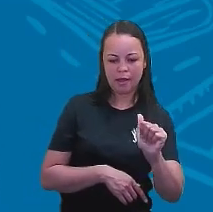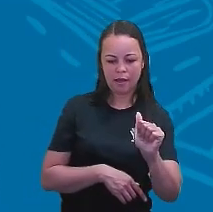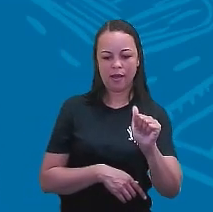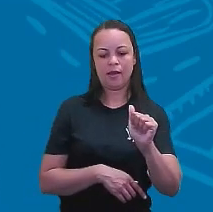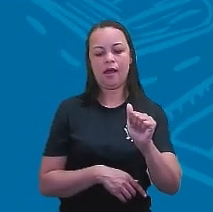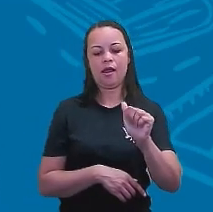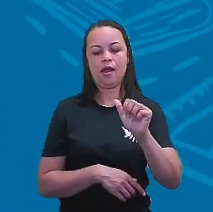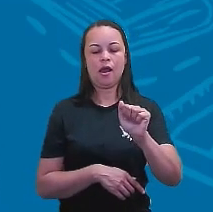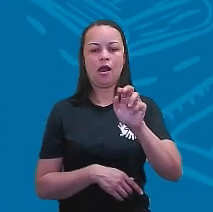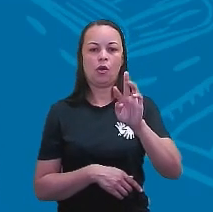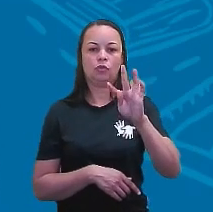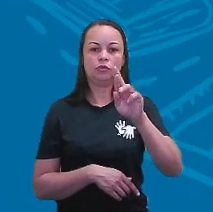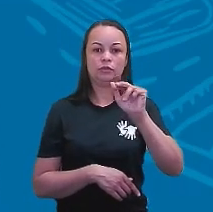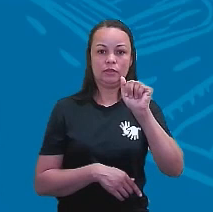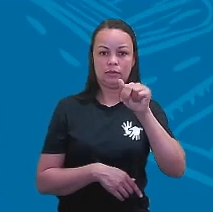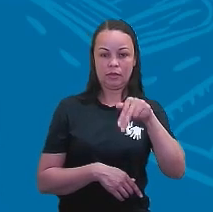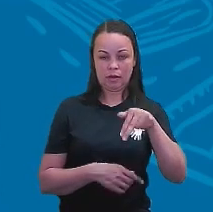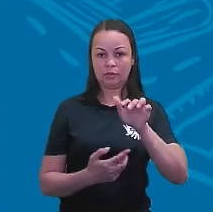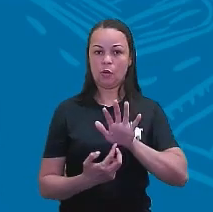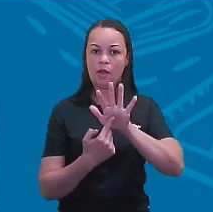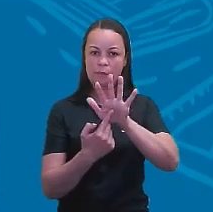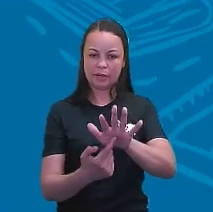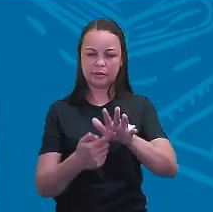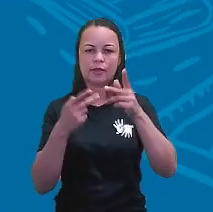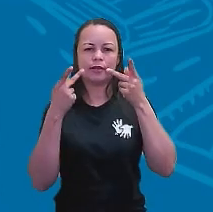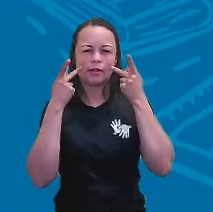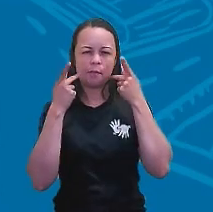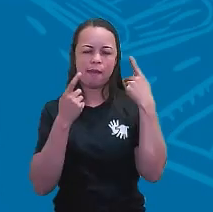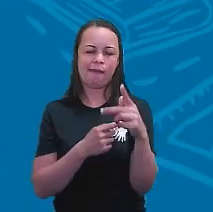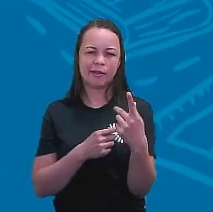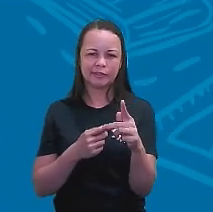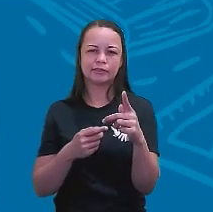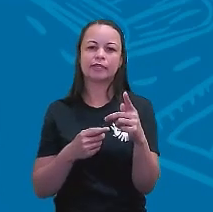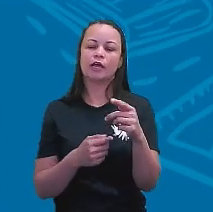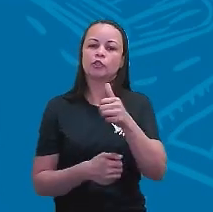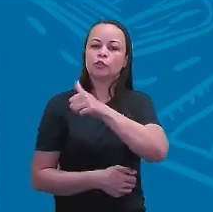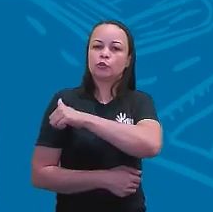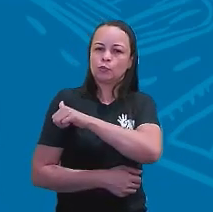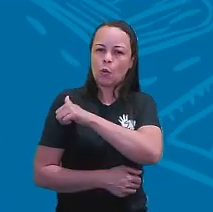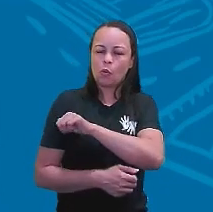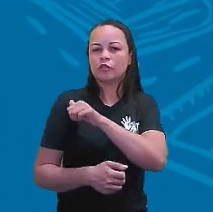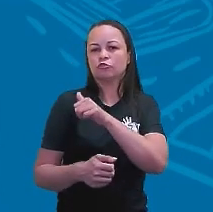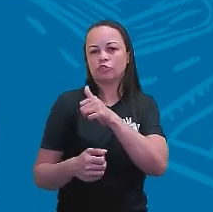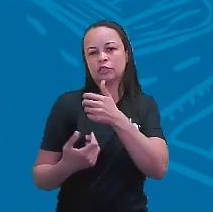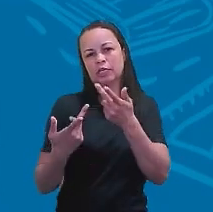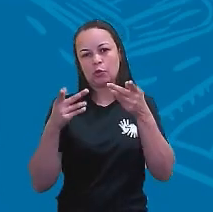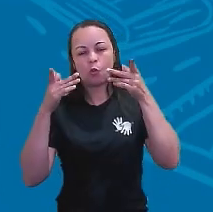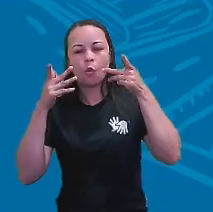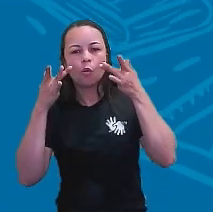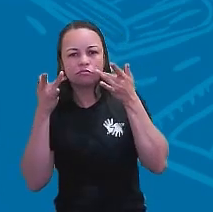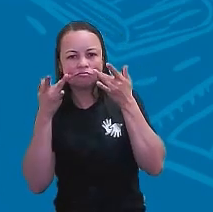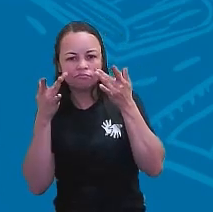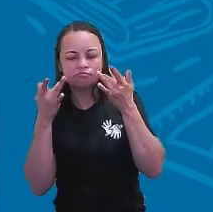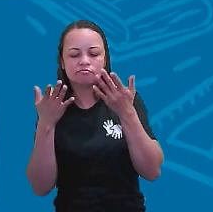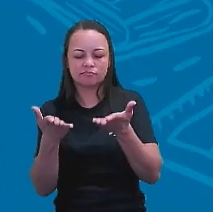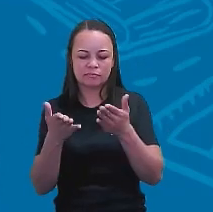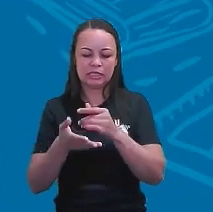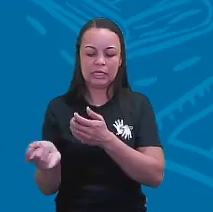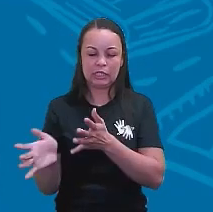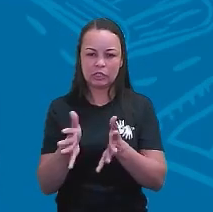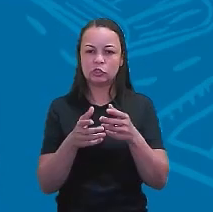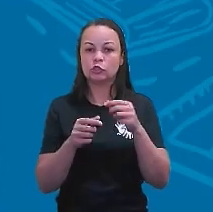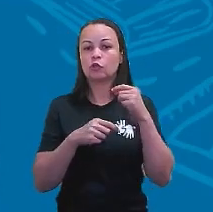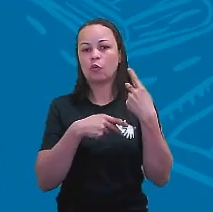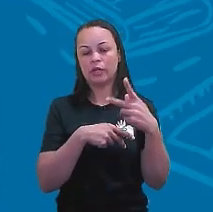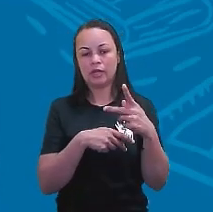no Teatro Municipal de São Paulo. Então, vê como aconteceram aí os fatos relativos a Lisbela